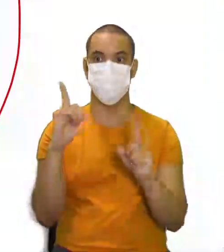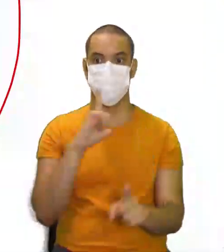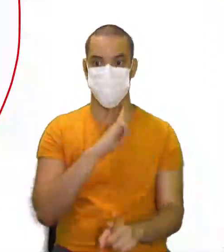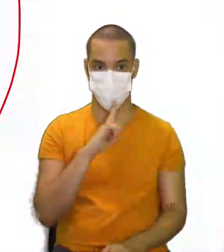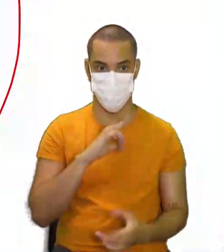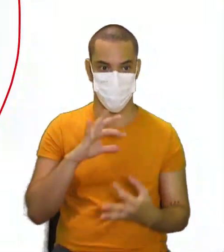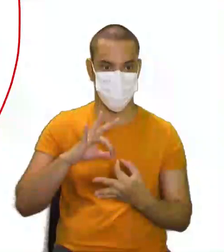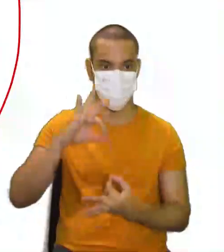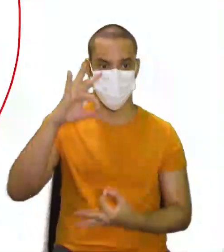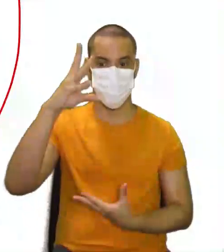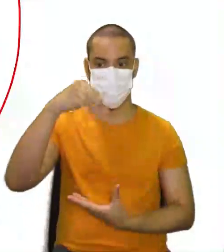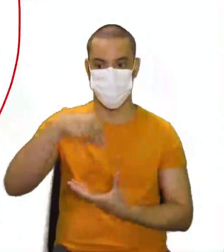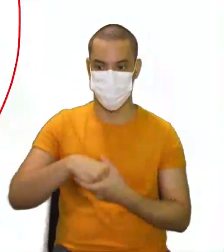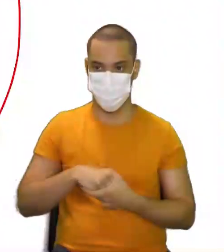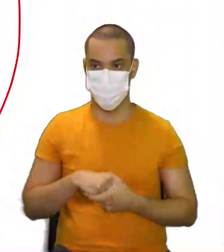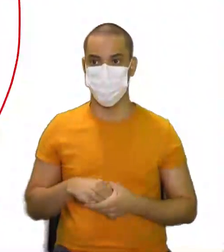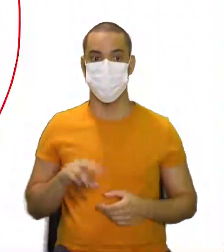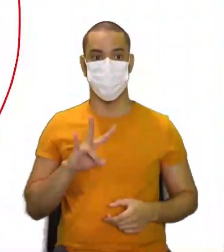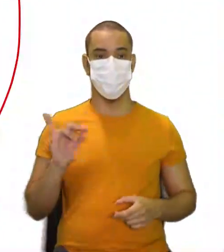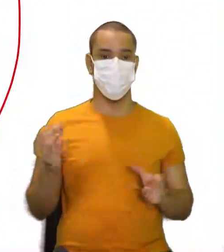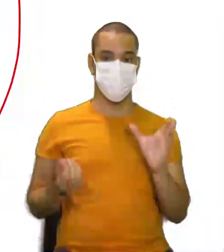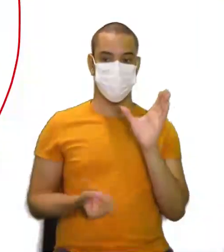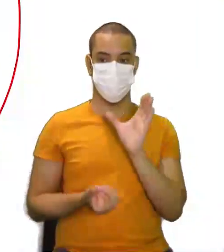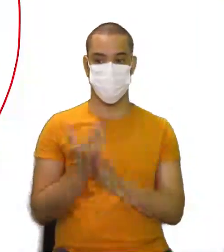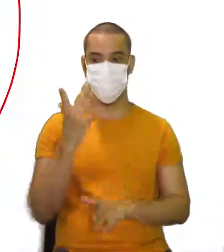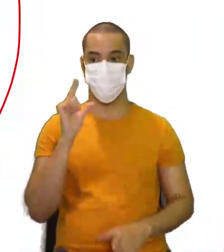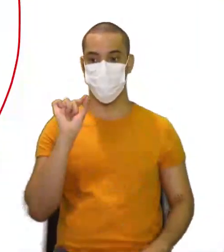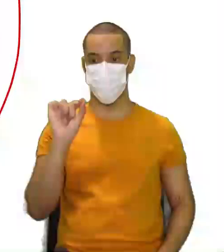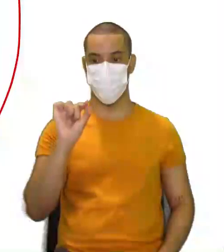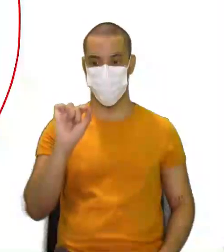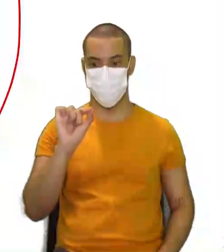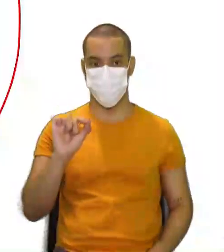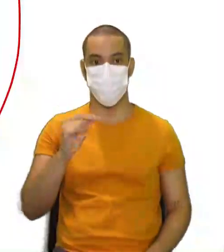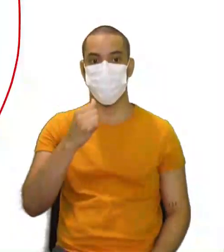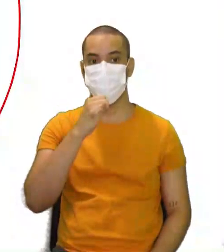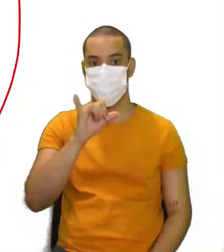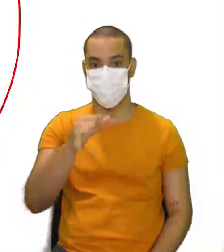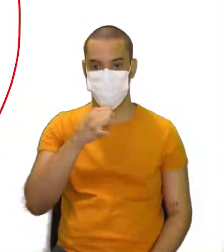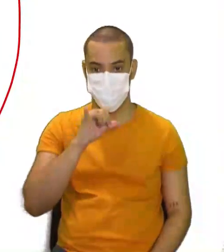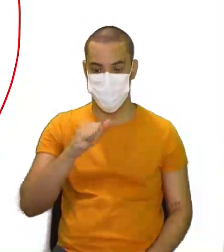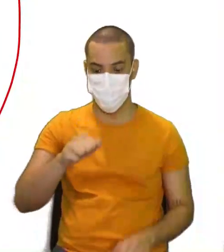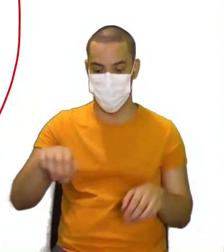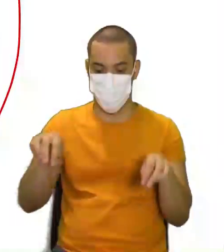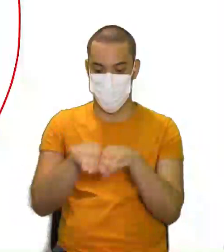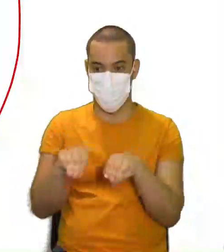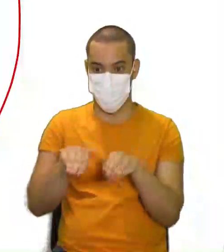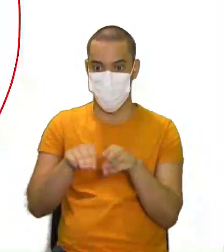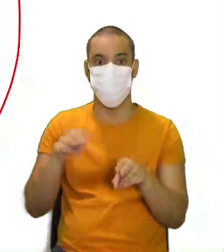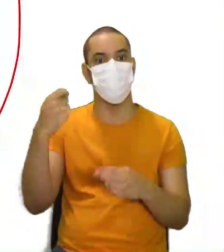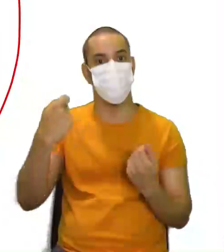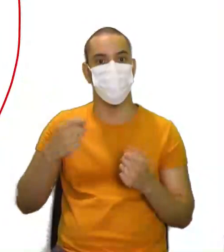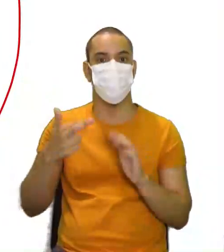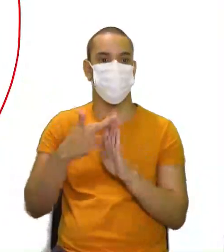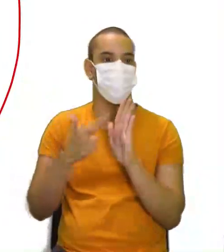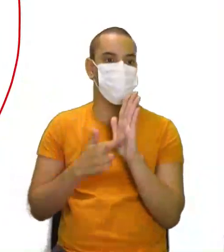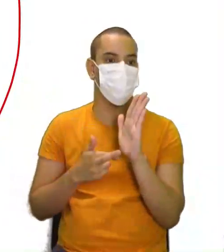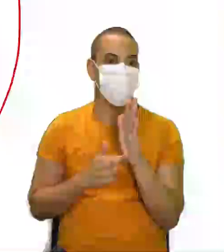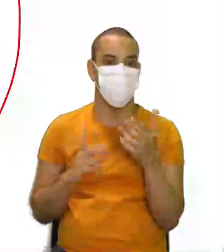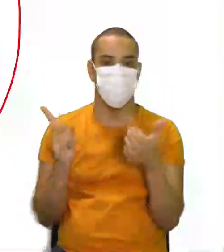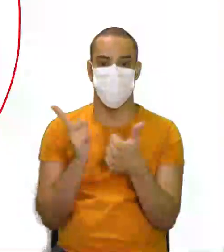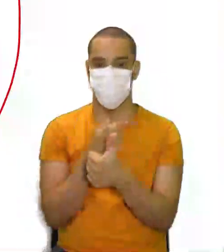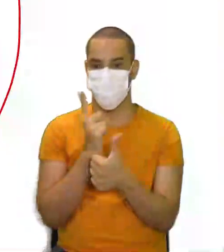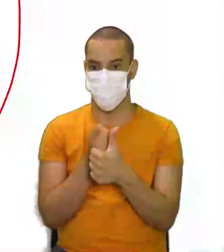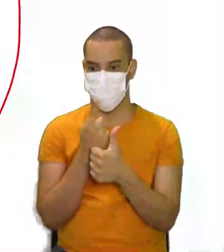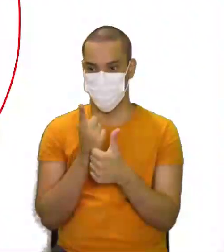fio aí, esse fio vai gerar o quê? Vai gerar um campo magnético, vocês vão ter que lembrar a regra número 1. Sobre